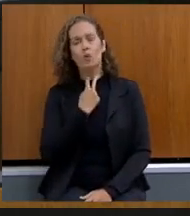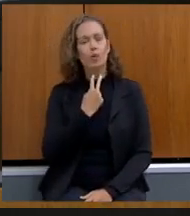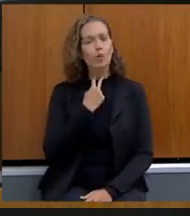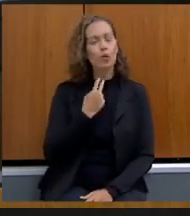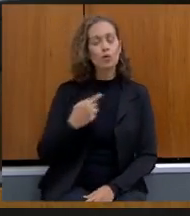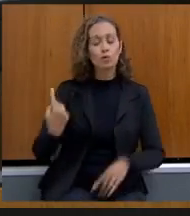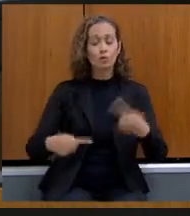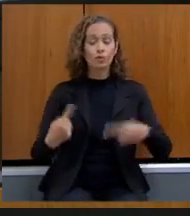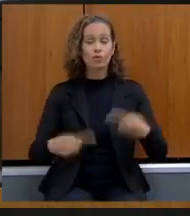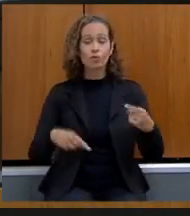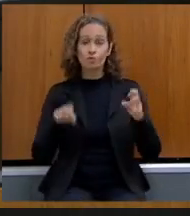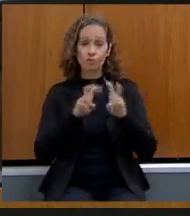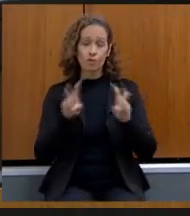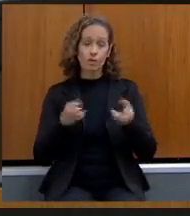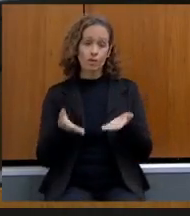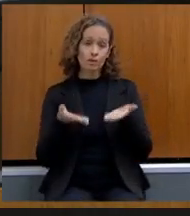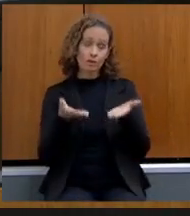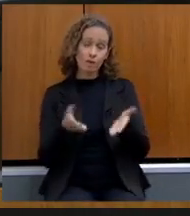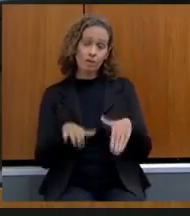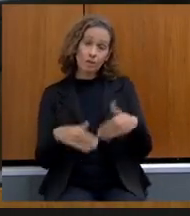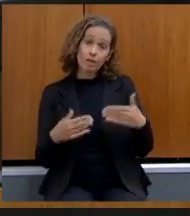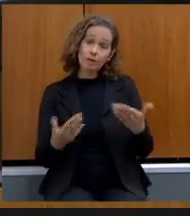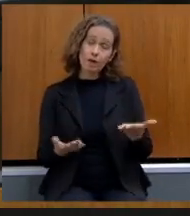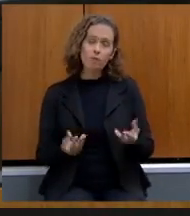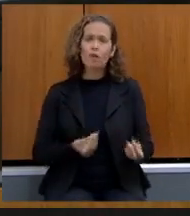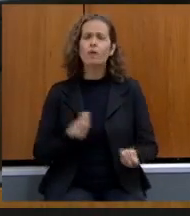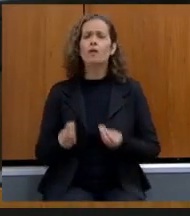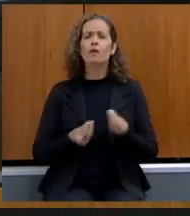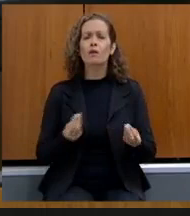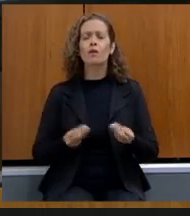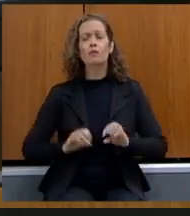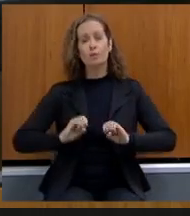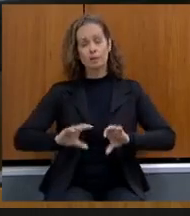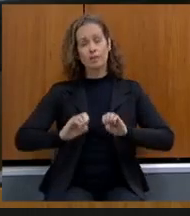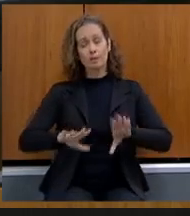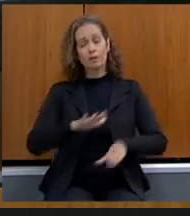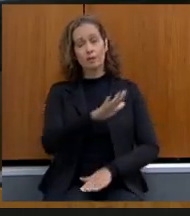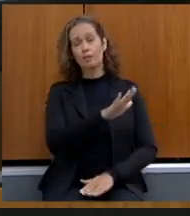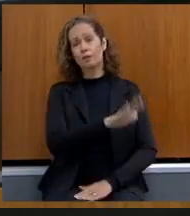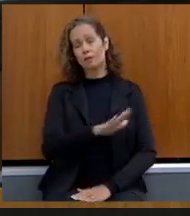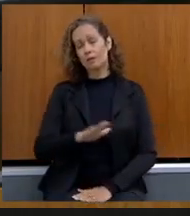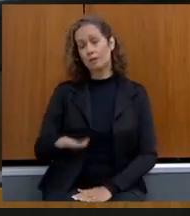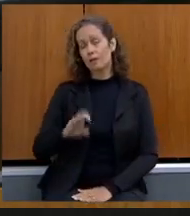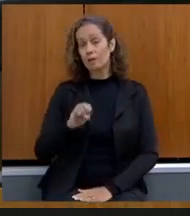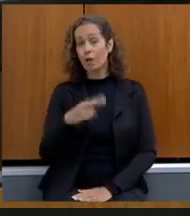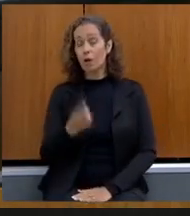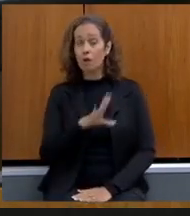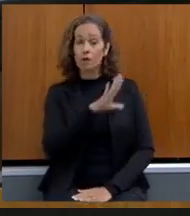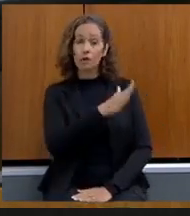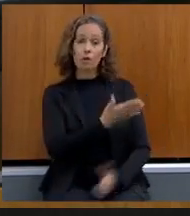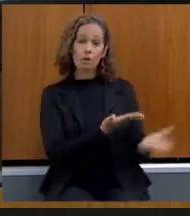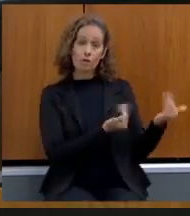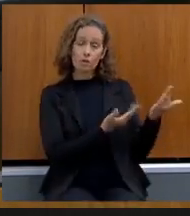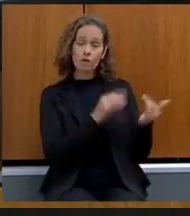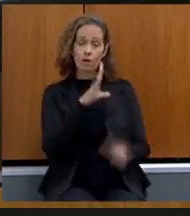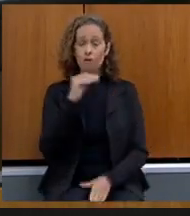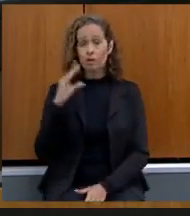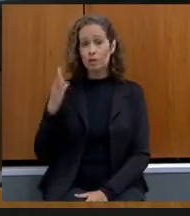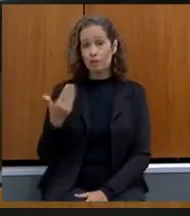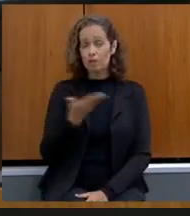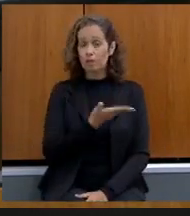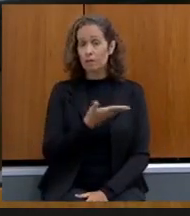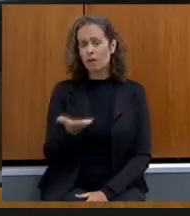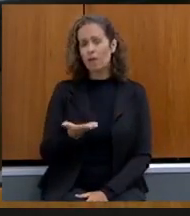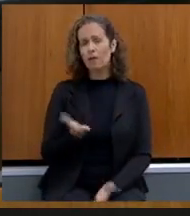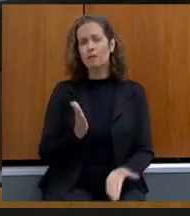discutir esses assuntos Ela jamais conseguirá orientar a criança ou adolescente para que